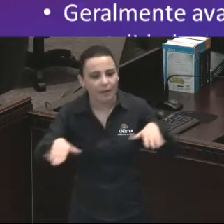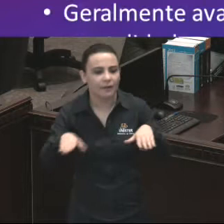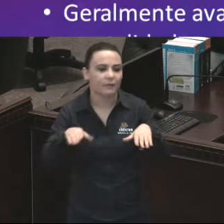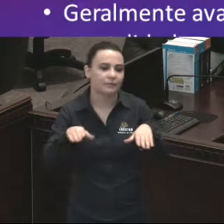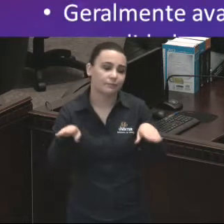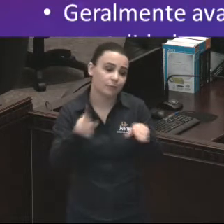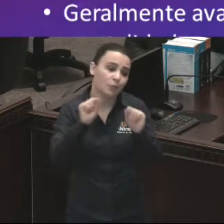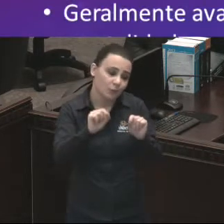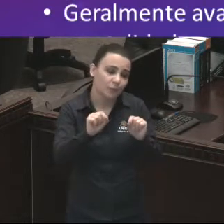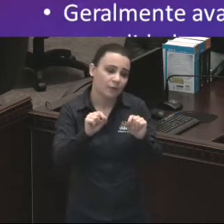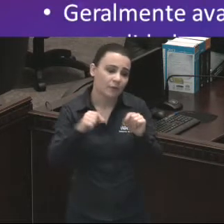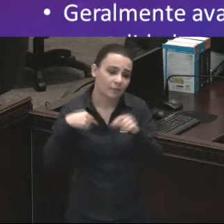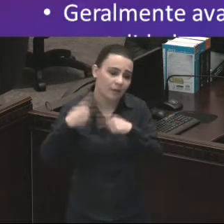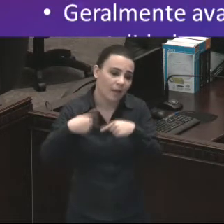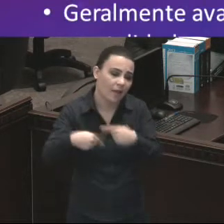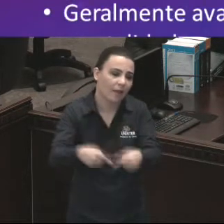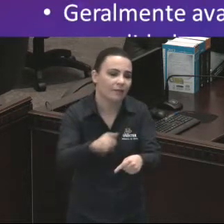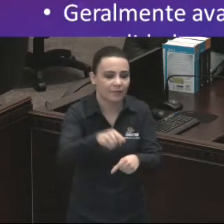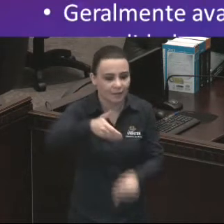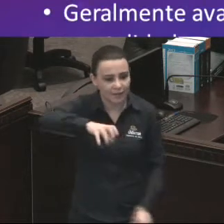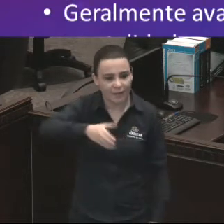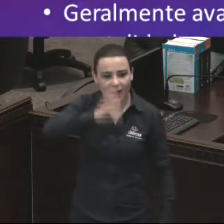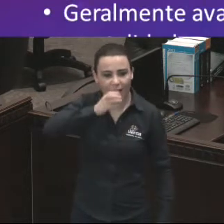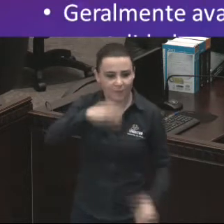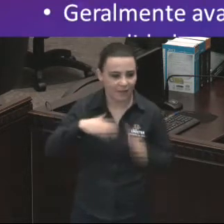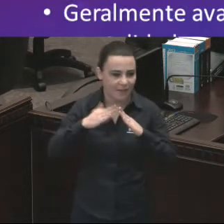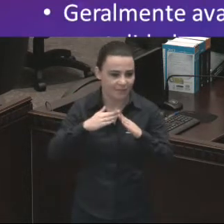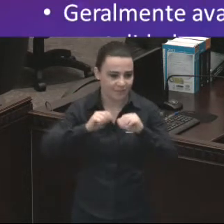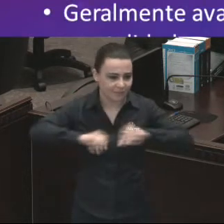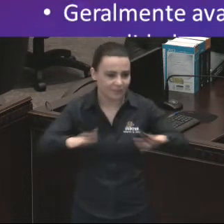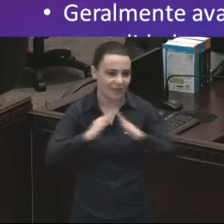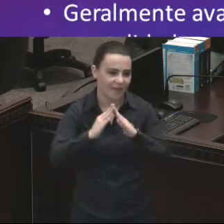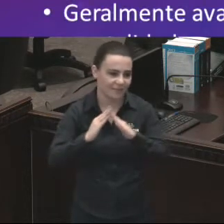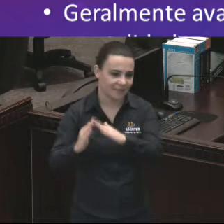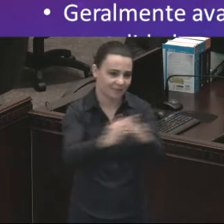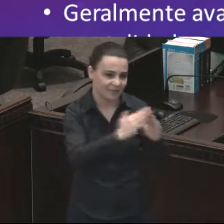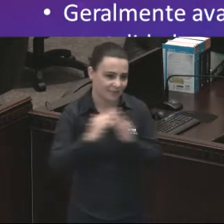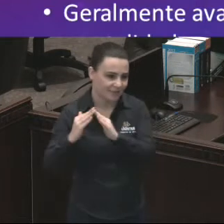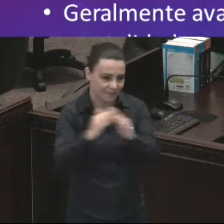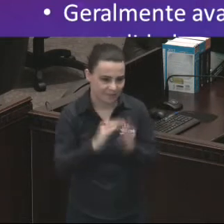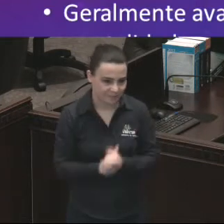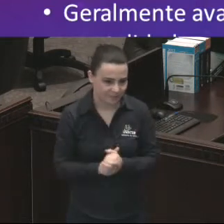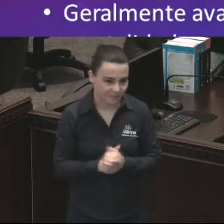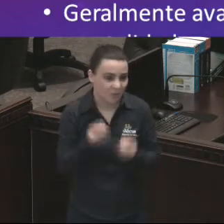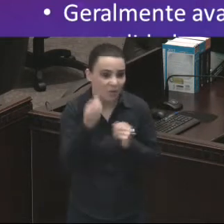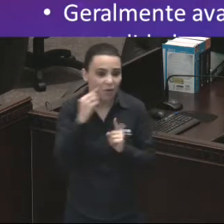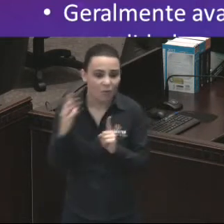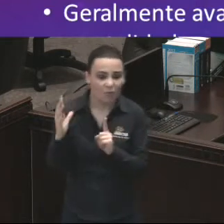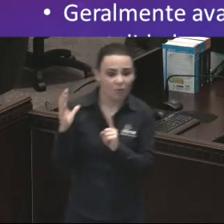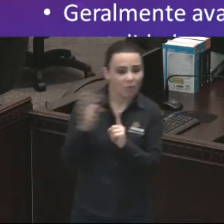gente. É impossível, no entanto, avaliar os efeitos da exposição humana a esses